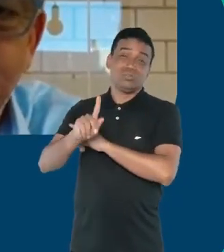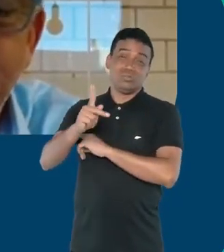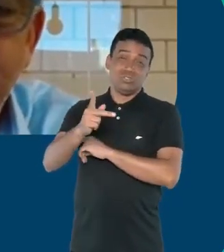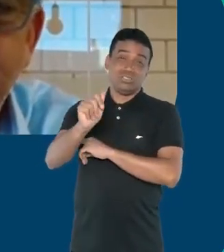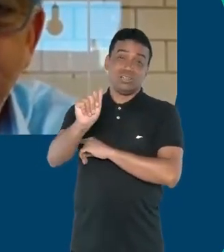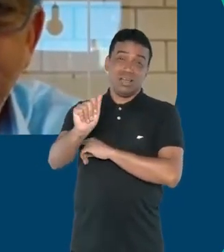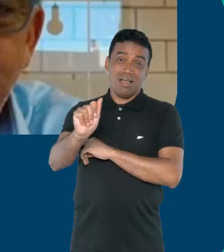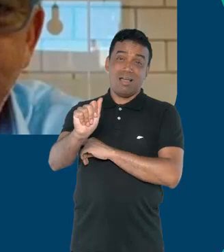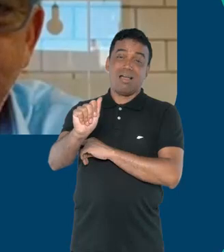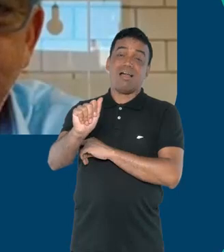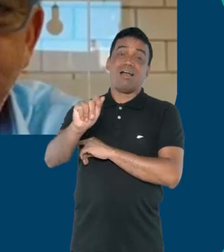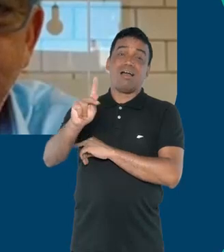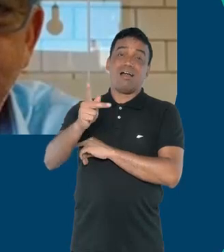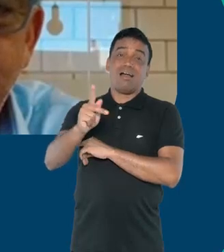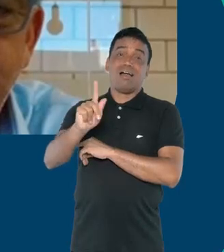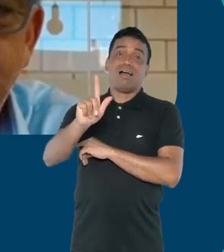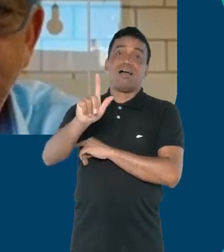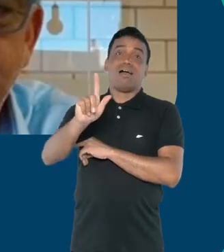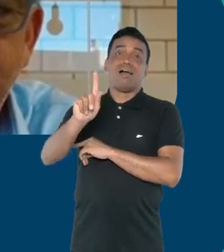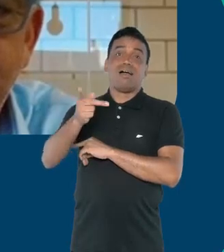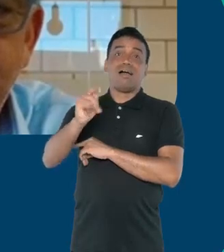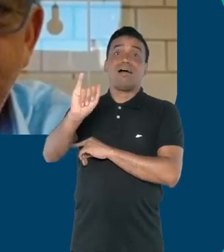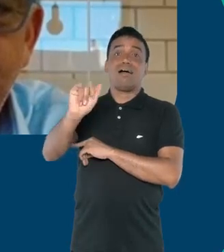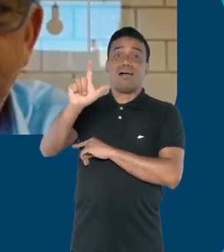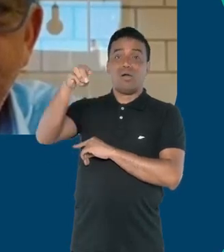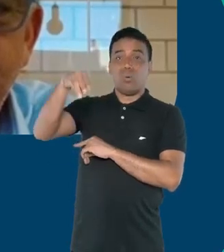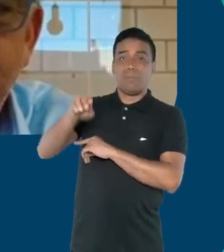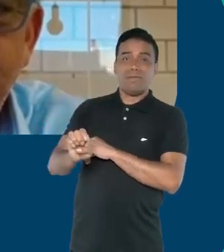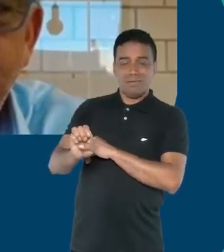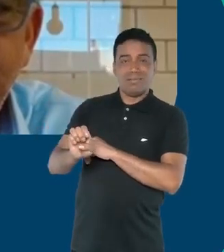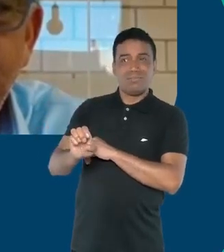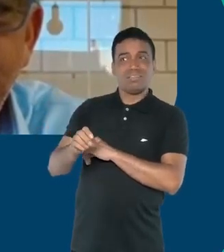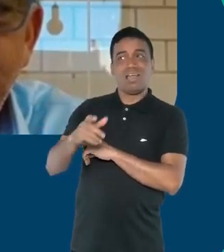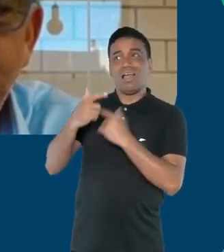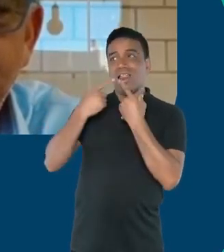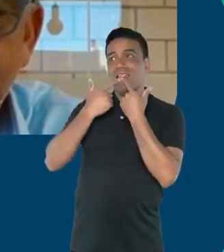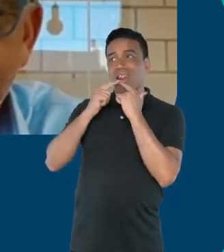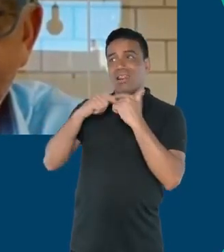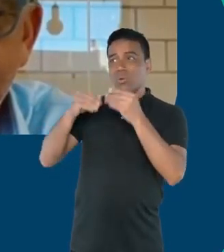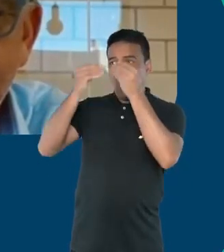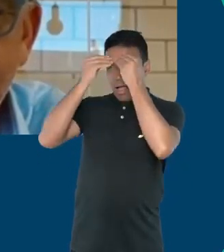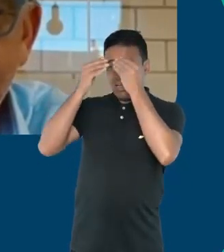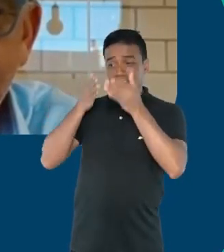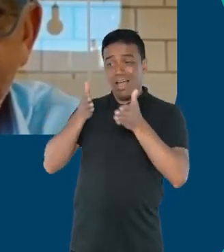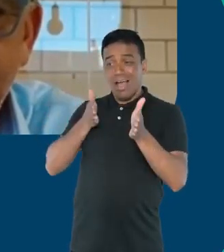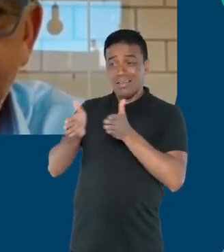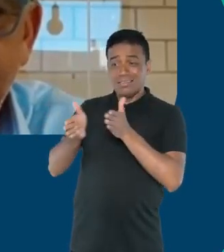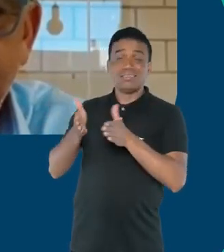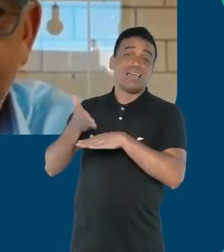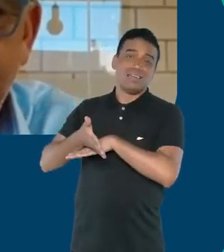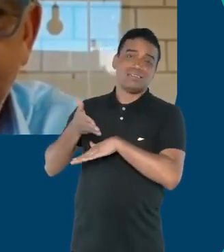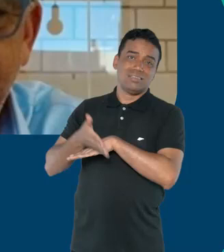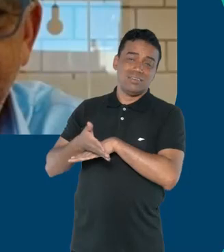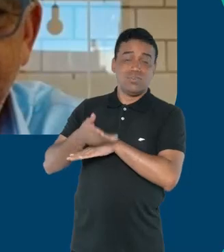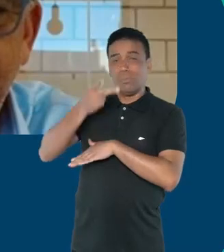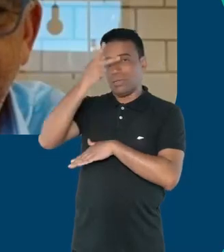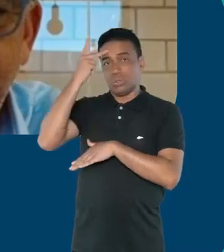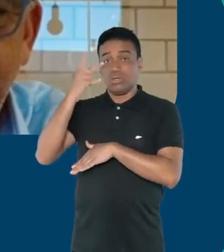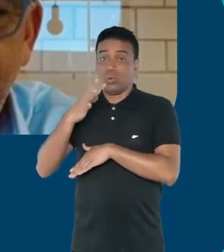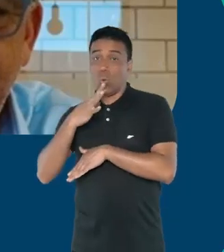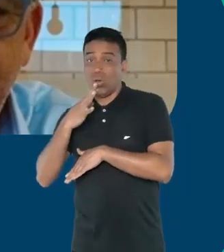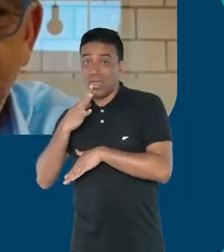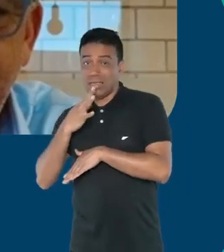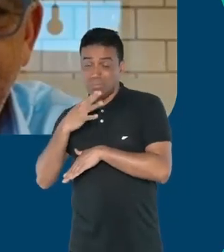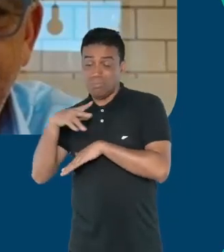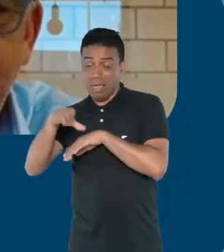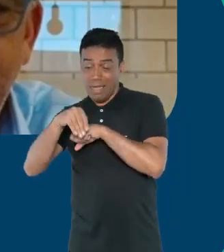Hume, você busca uma linguagem acessível ali, que ela vai ser possível tanto para quem não é iniciado, quanto para